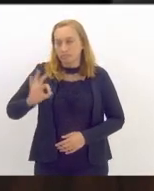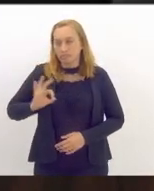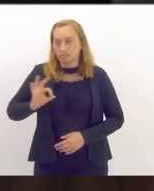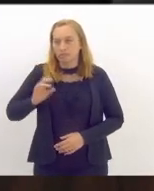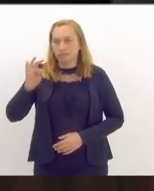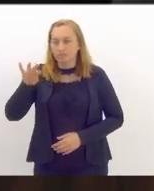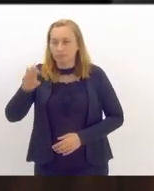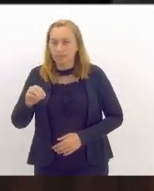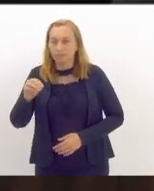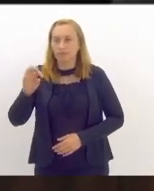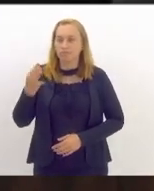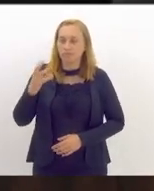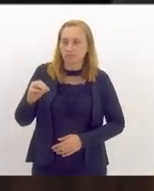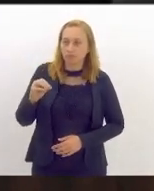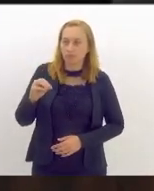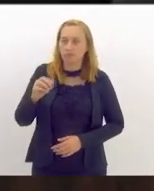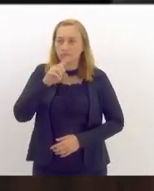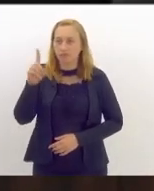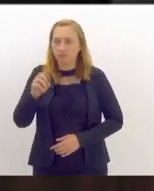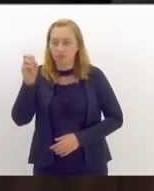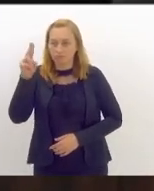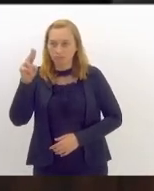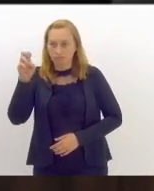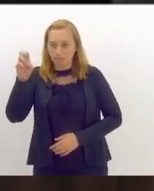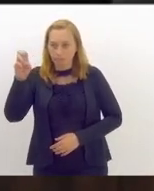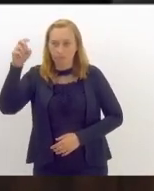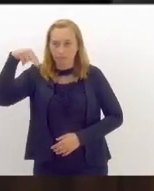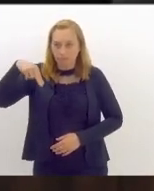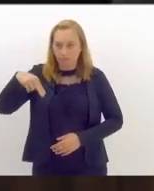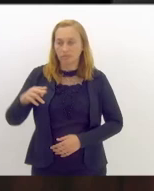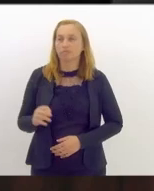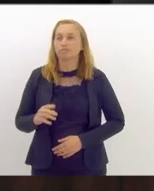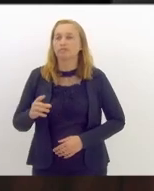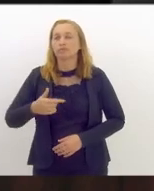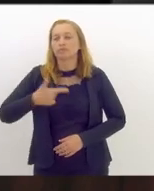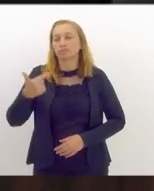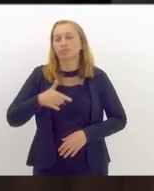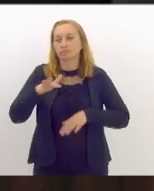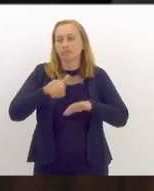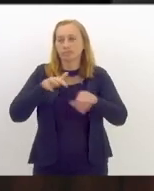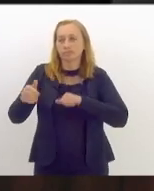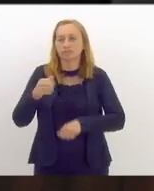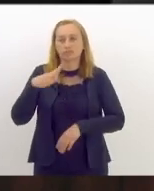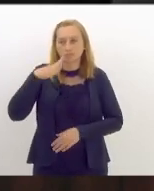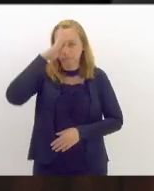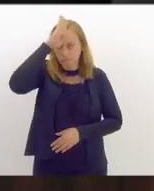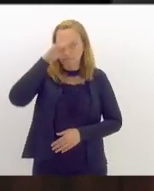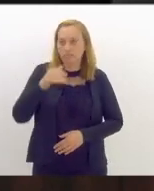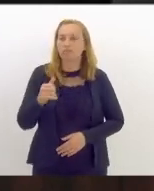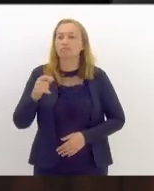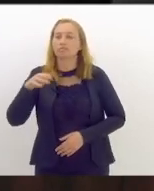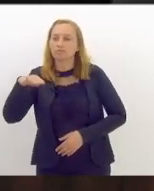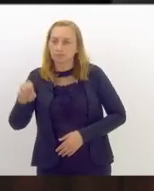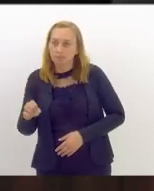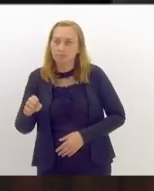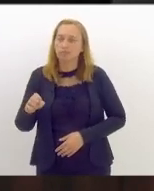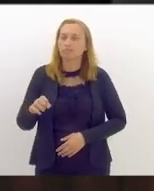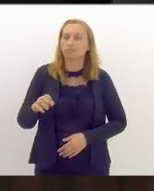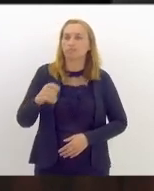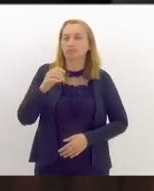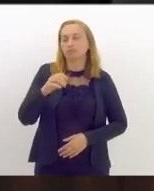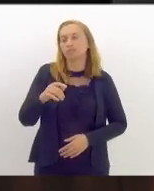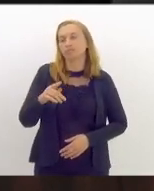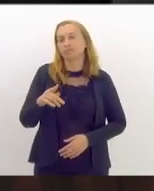Thiago Pampulha Deputado azeda Presidente será procedência segunda chamada deputada Lana Passos deputada Alexandre que